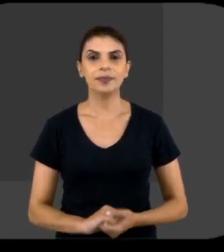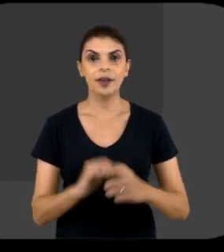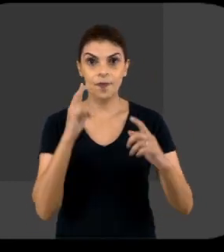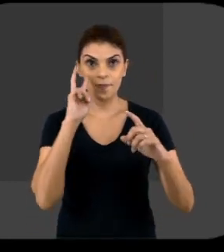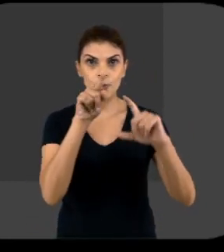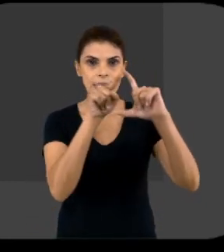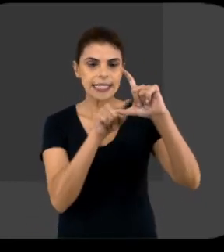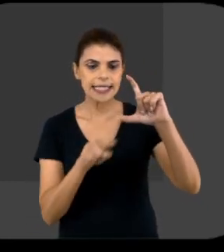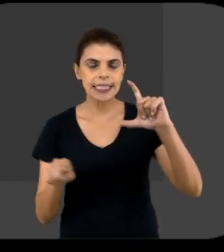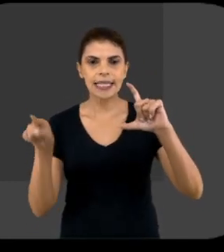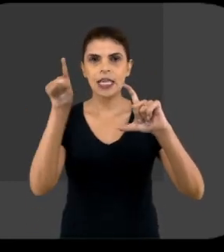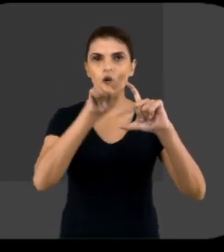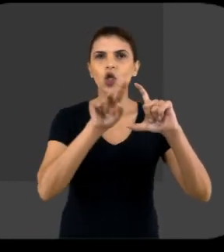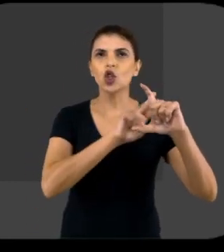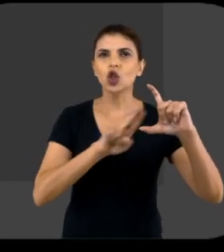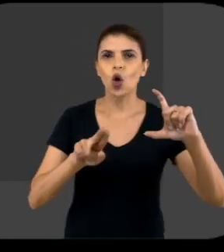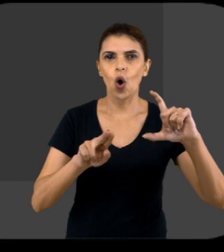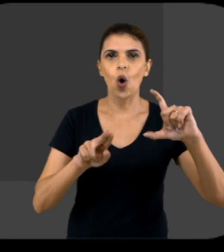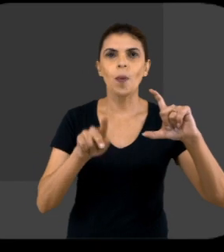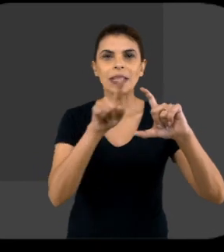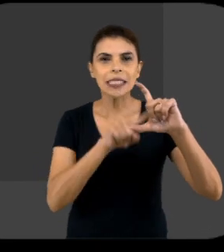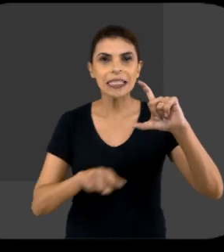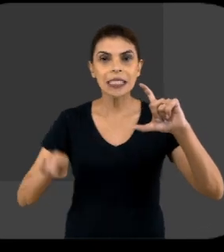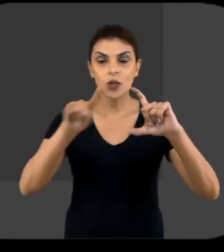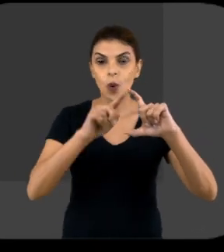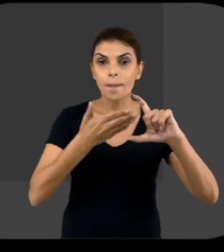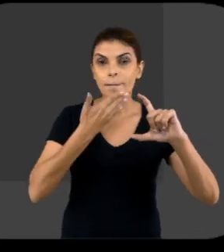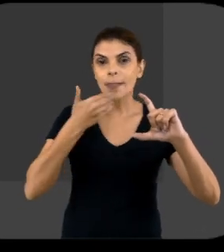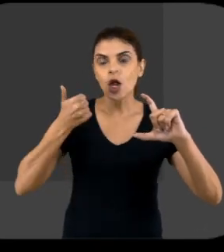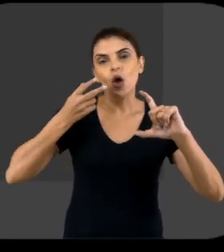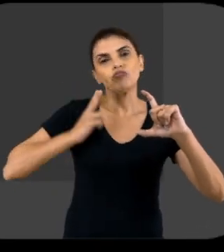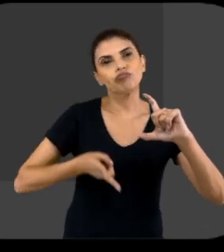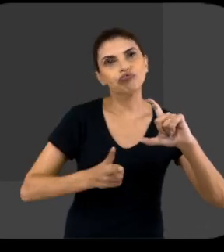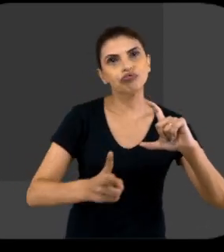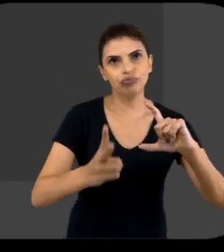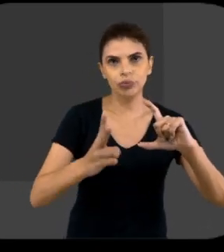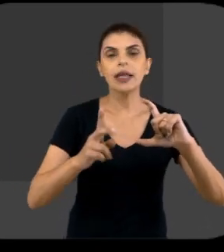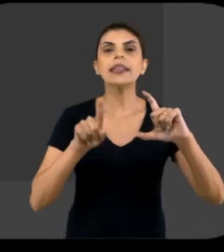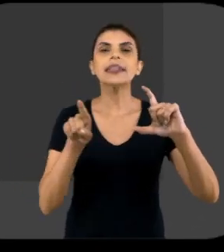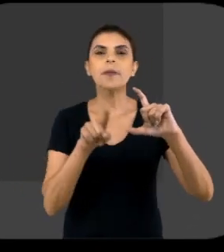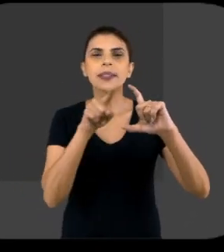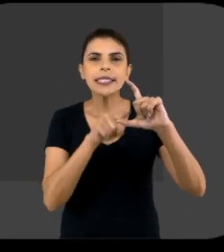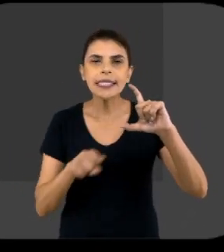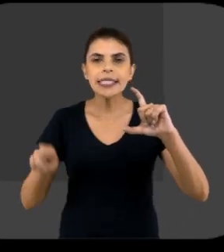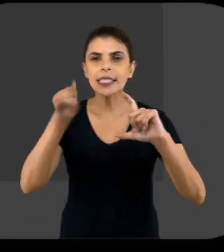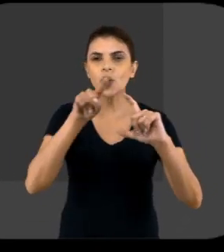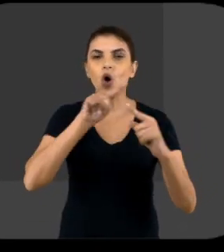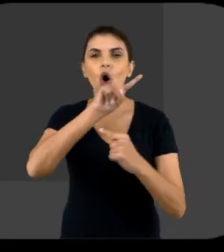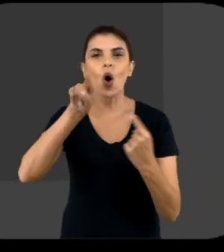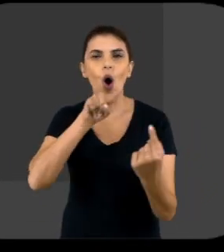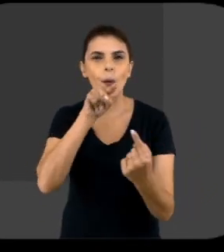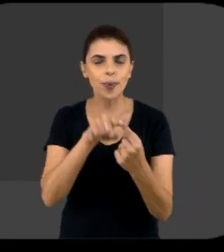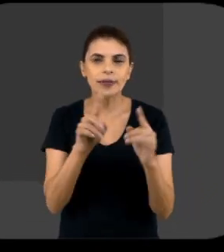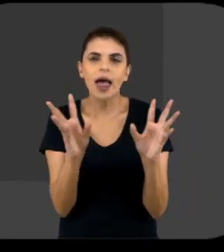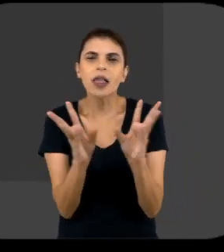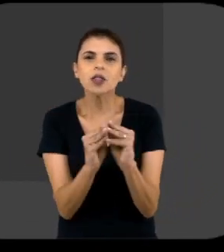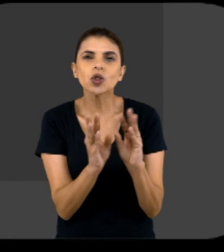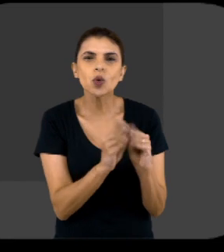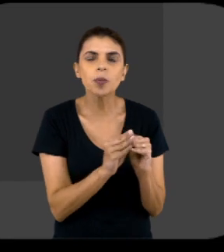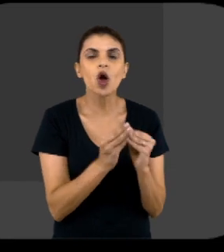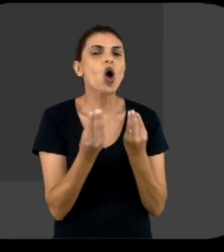Esse ciclo, ele é o ciclo chamado ciclo da melhoria contínua e também é um ciclo com o objetivo de